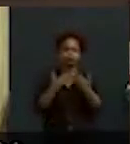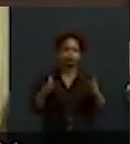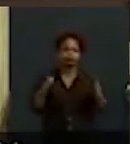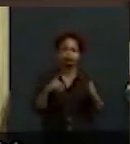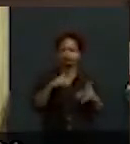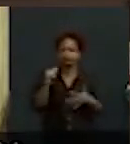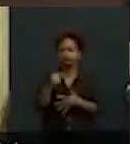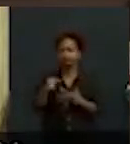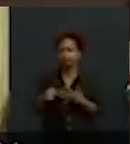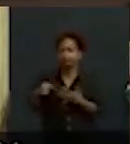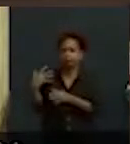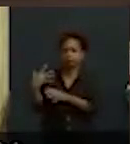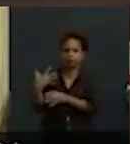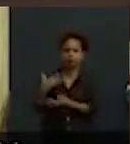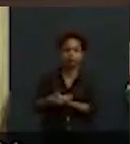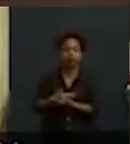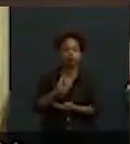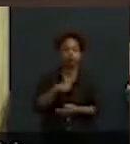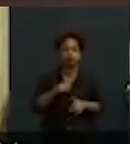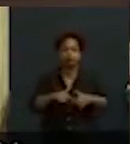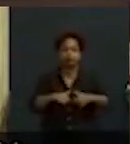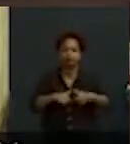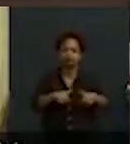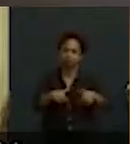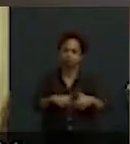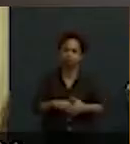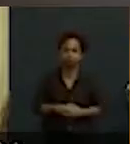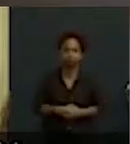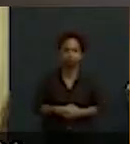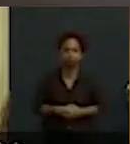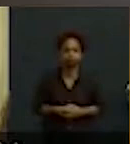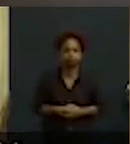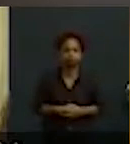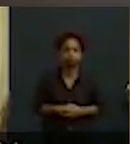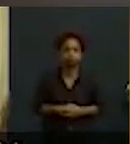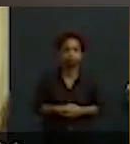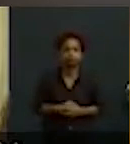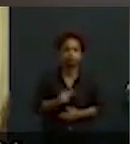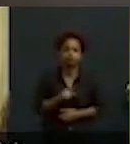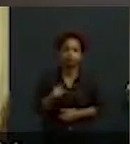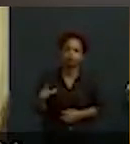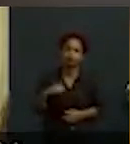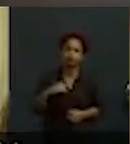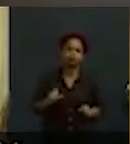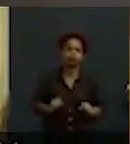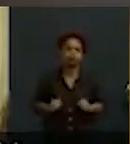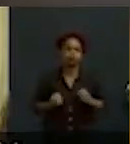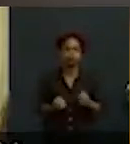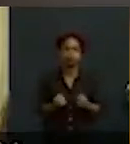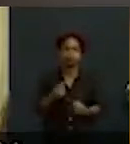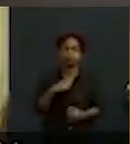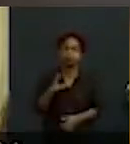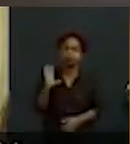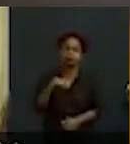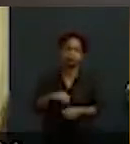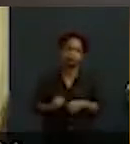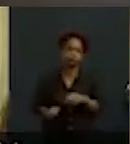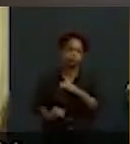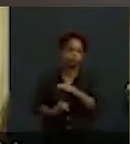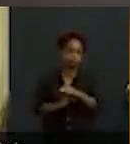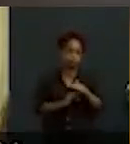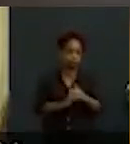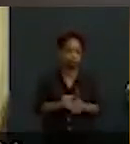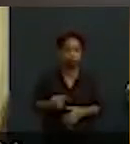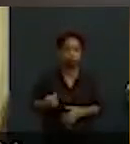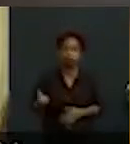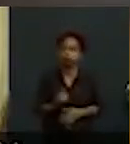de intensa atuação funcional. Não bastasse o seu empenho nas causas institucionais, o